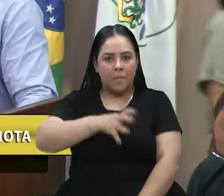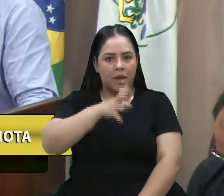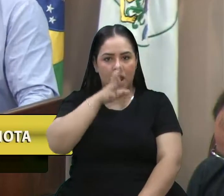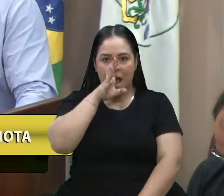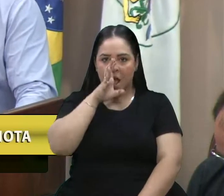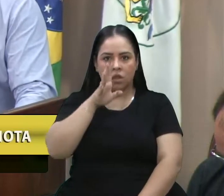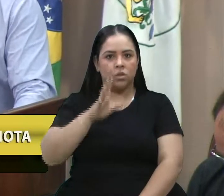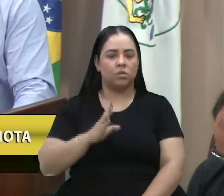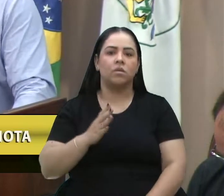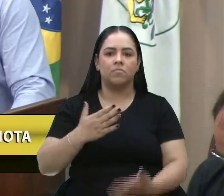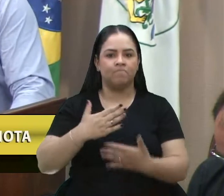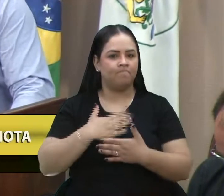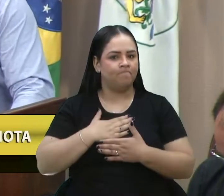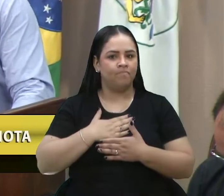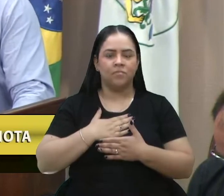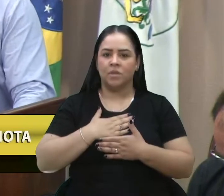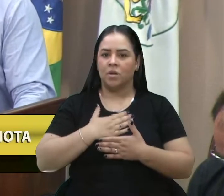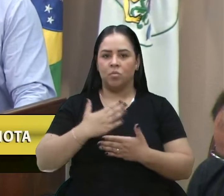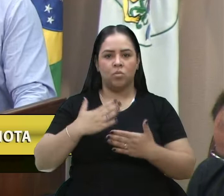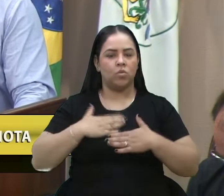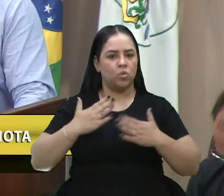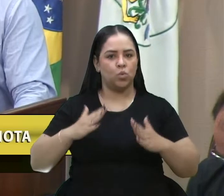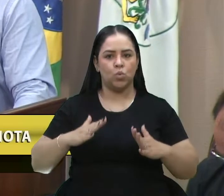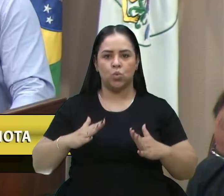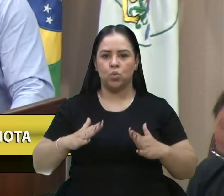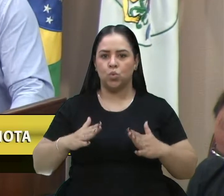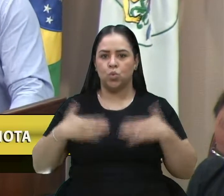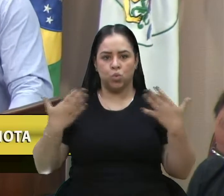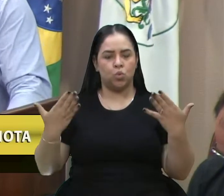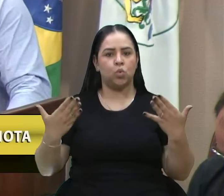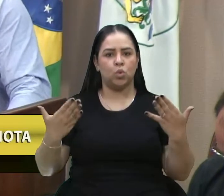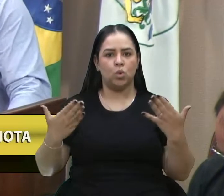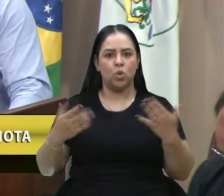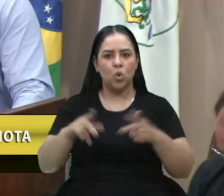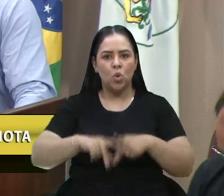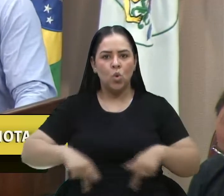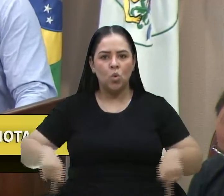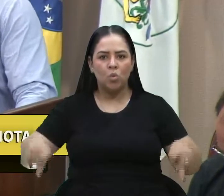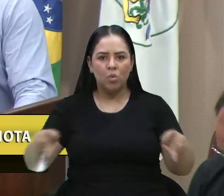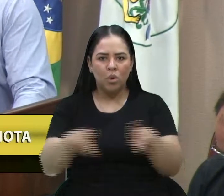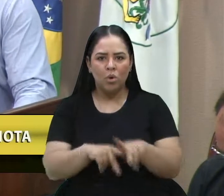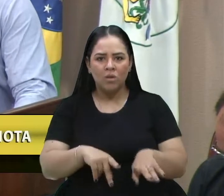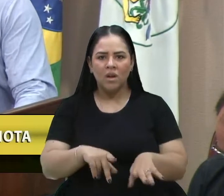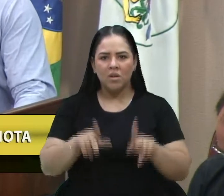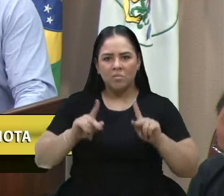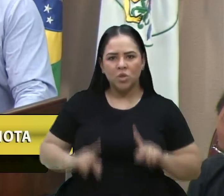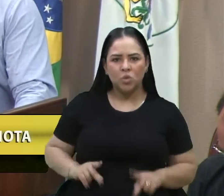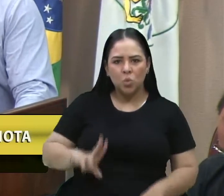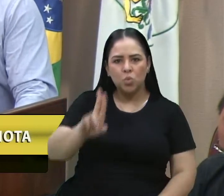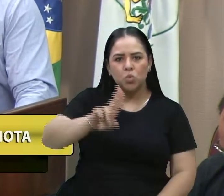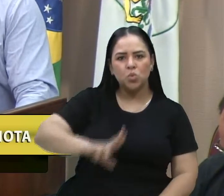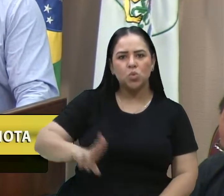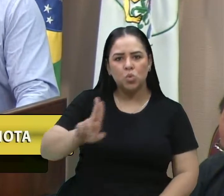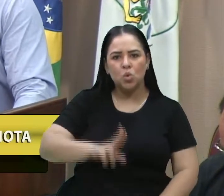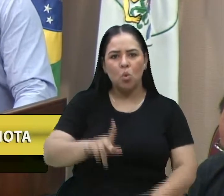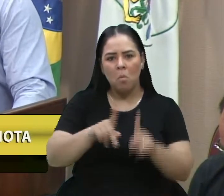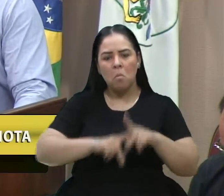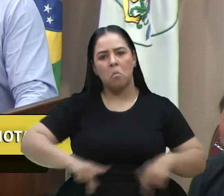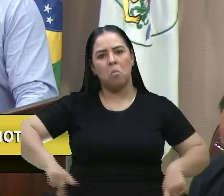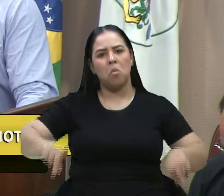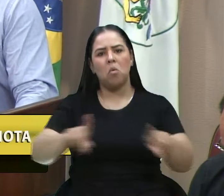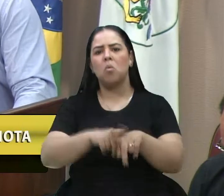Fiquei realmente apavorado. O povo usado como massa de manobra, para